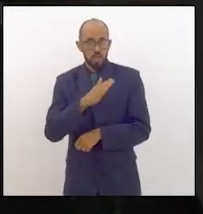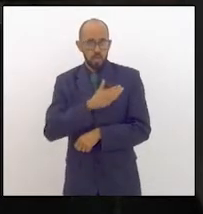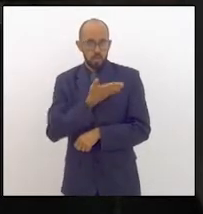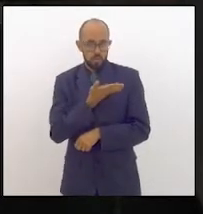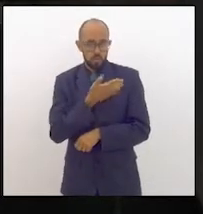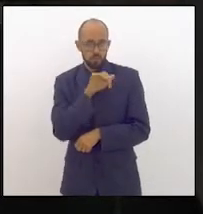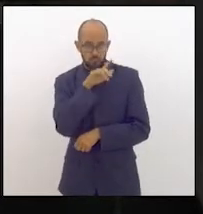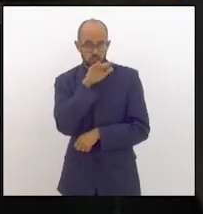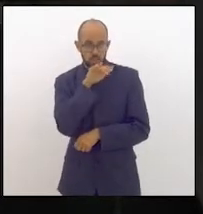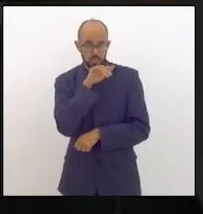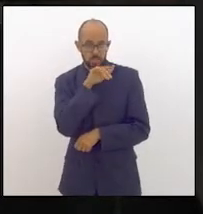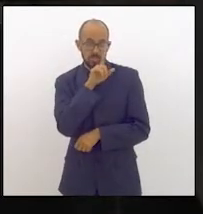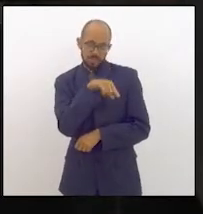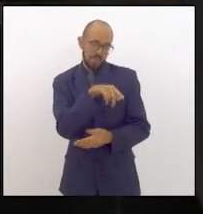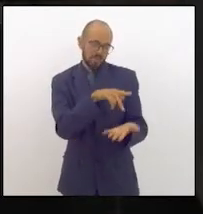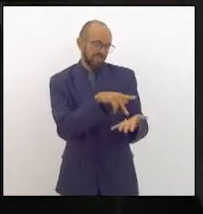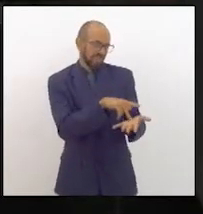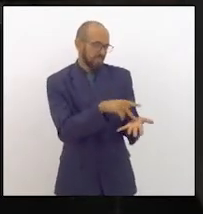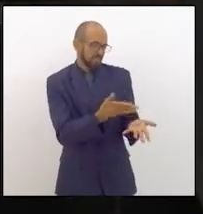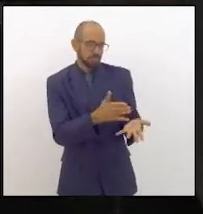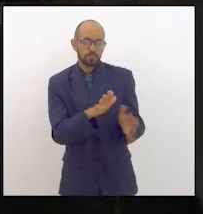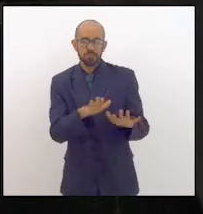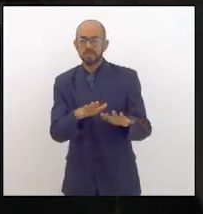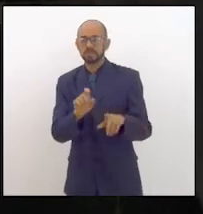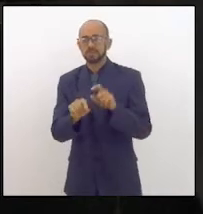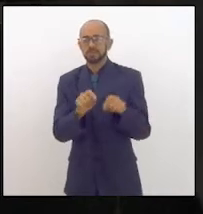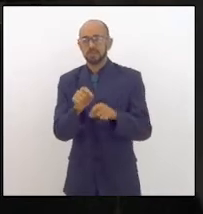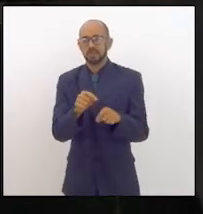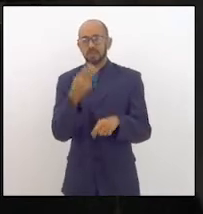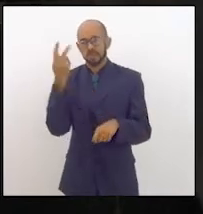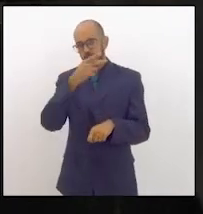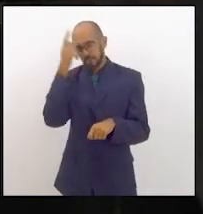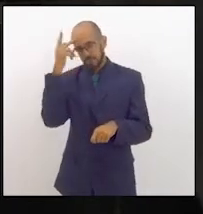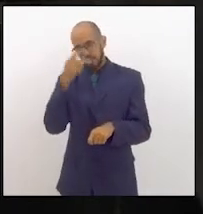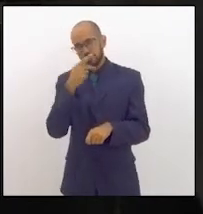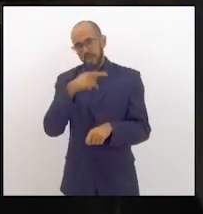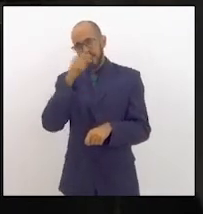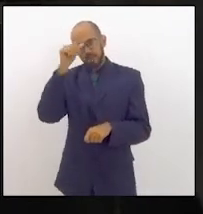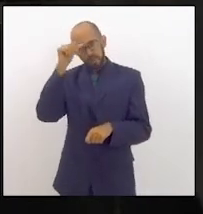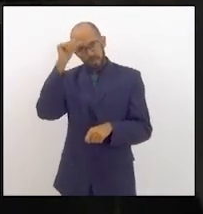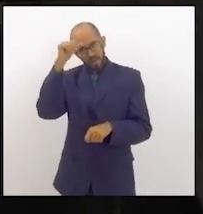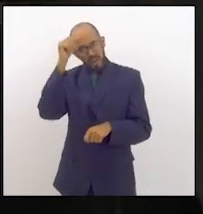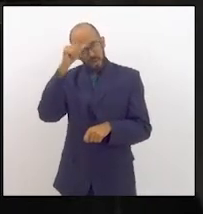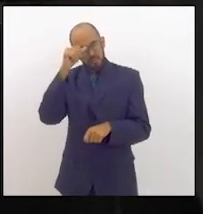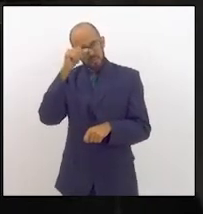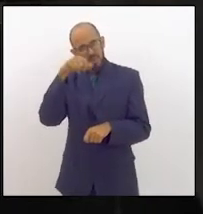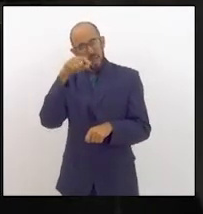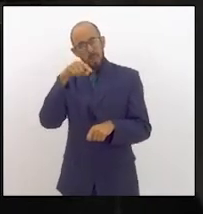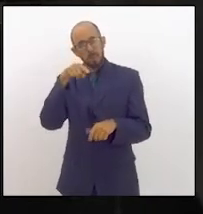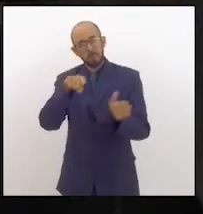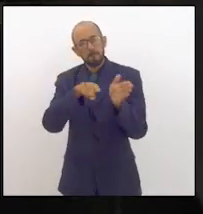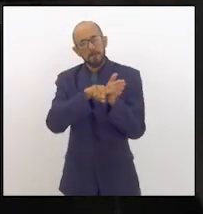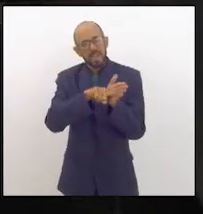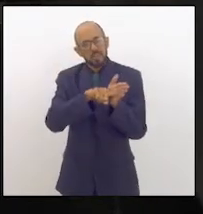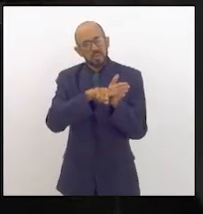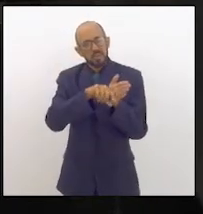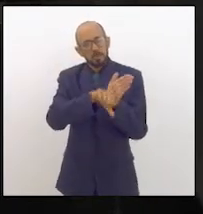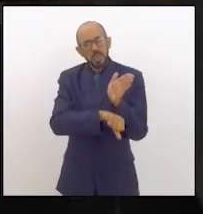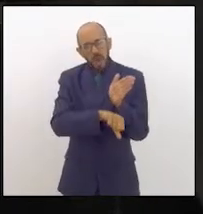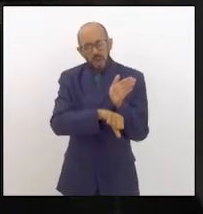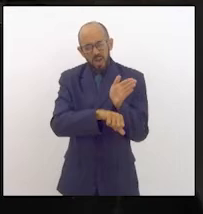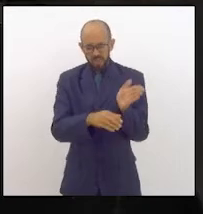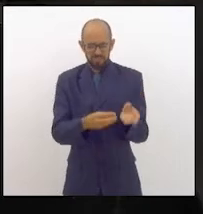ruim e é com certeza é mas aí a pessoa fala que o Cláudio é o menos pior